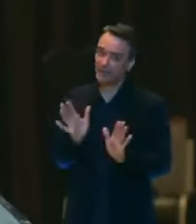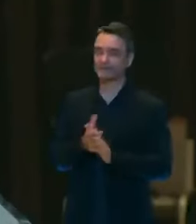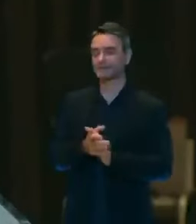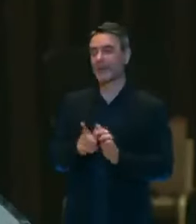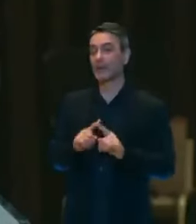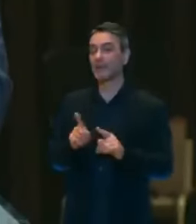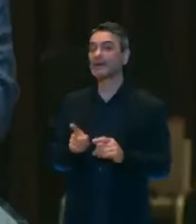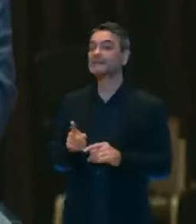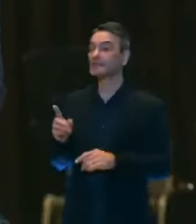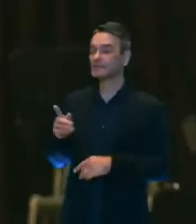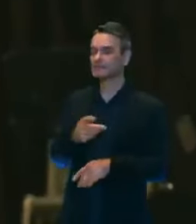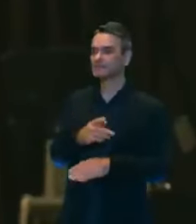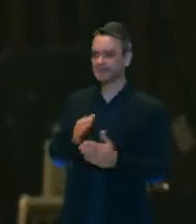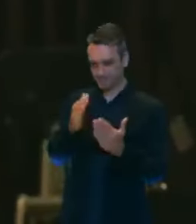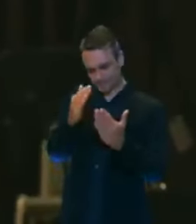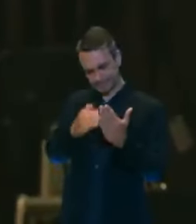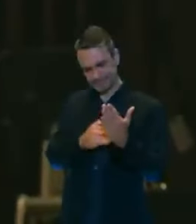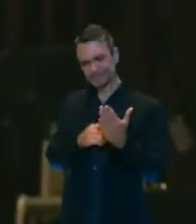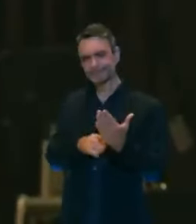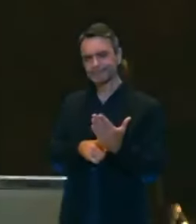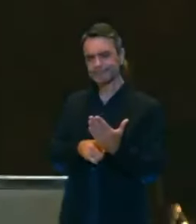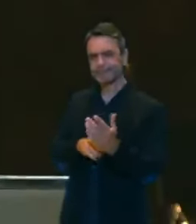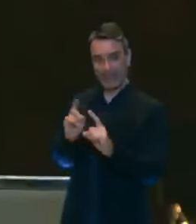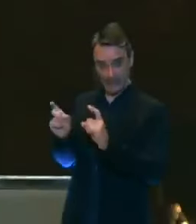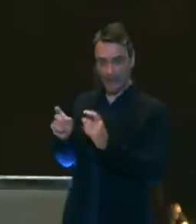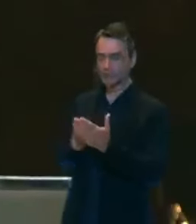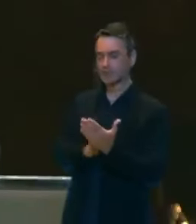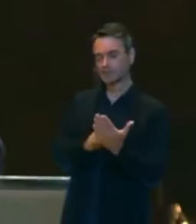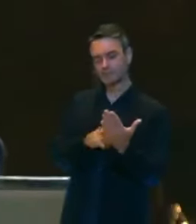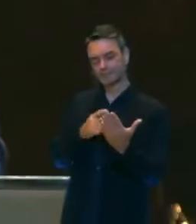Mas ele chegou com a agendinha na reunião, falou assim: